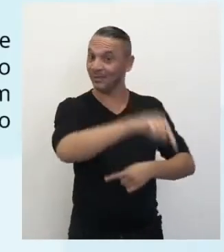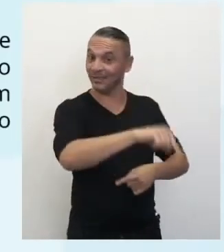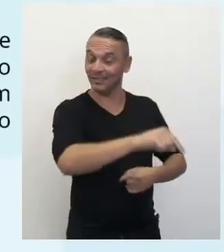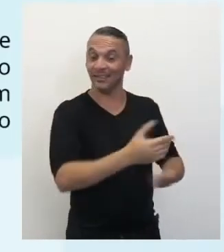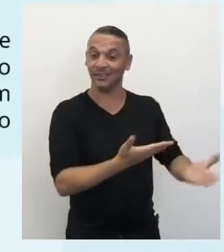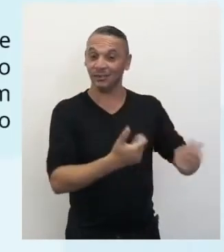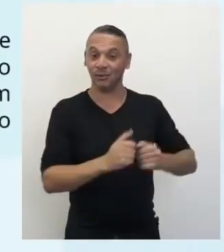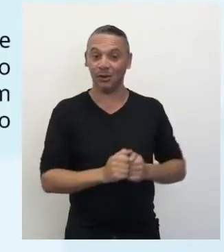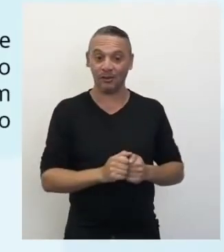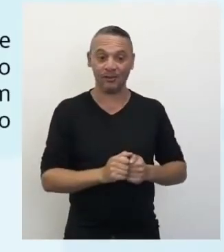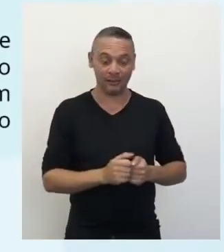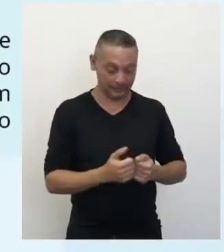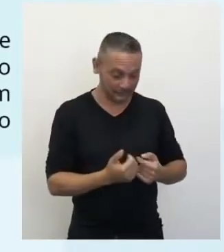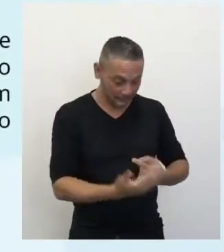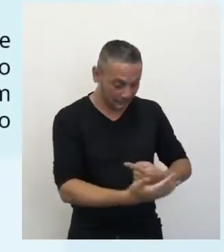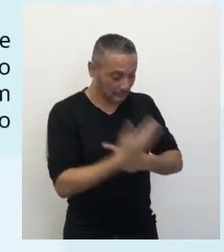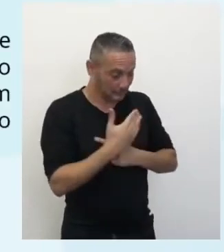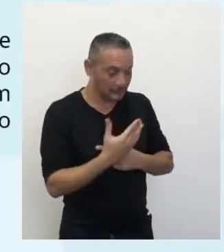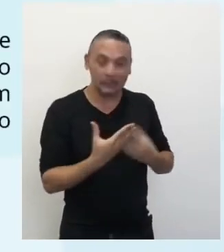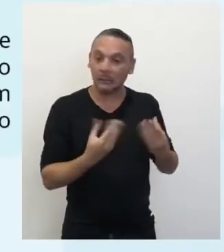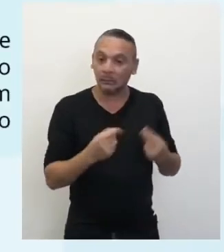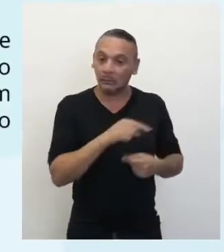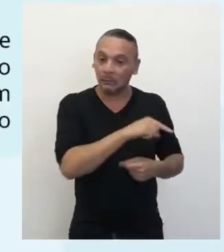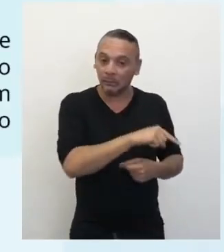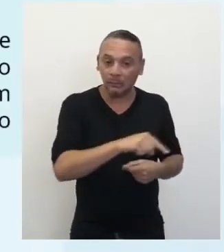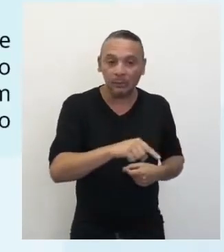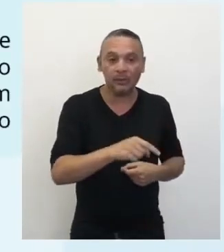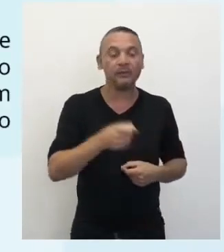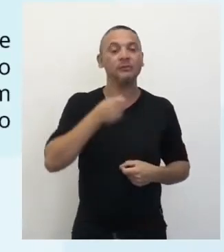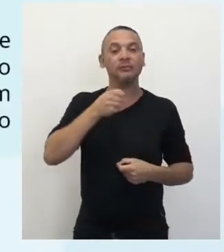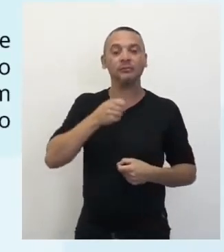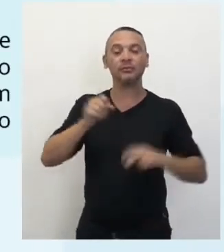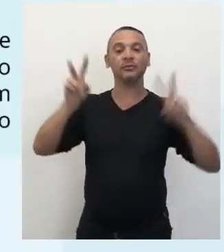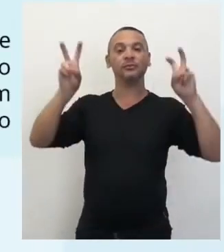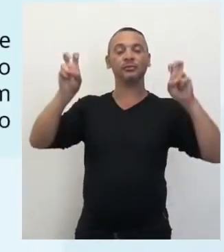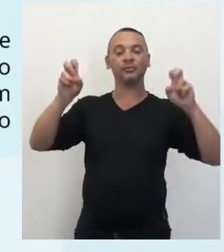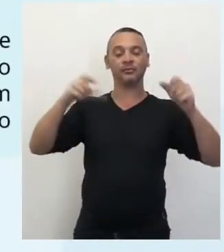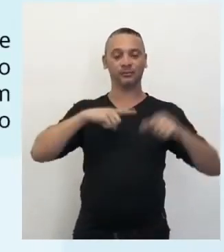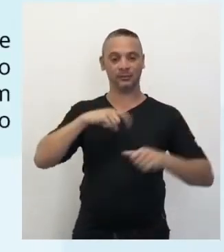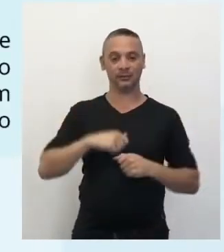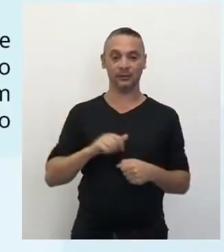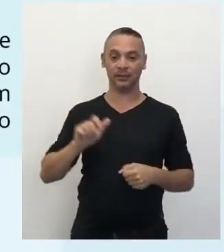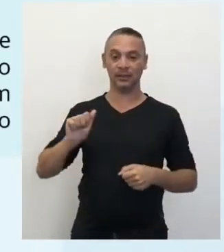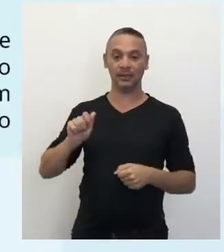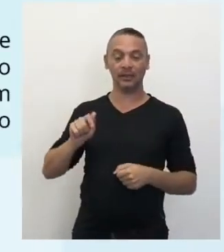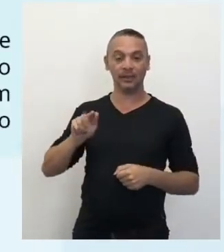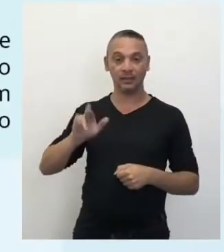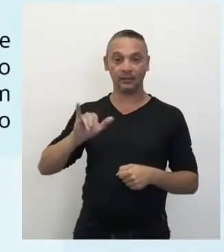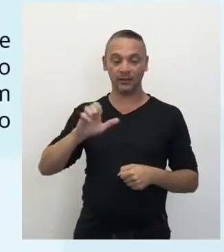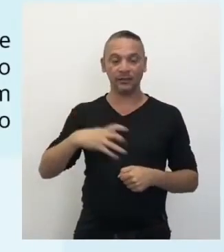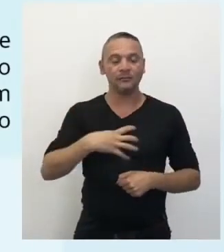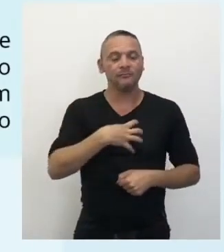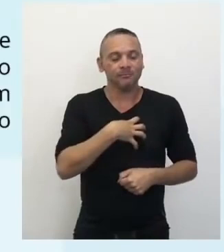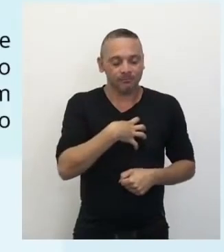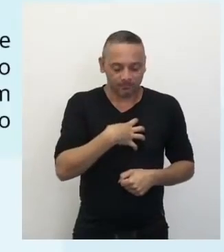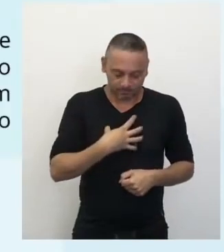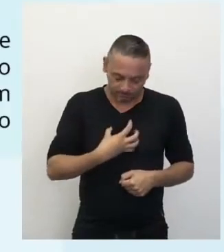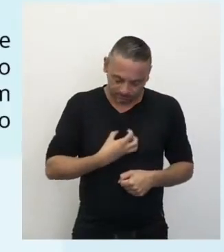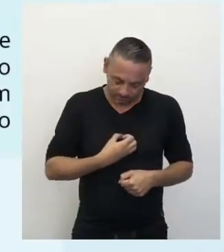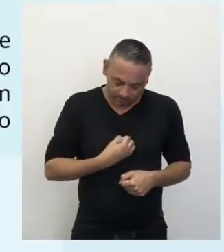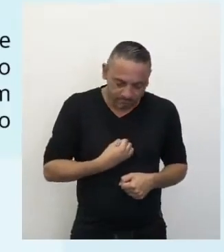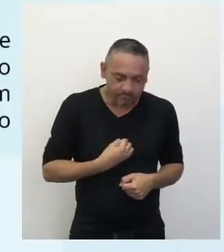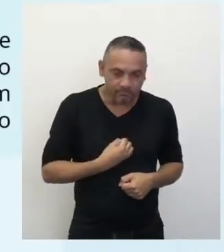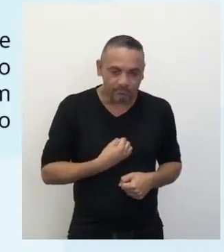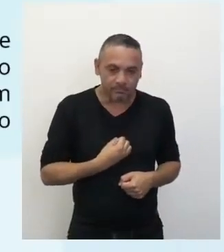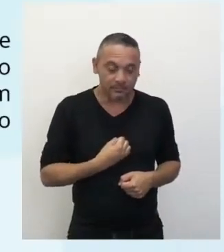tendo recebido muito apoio, segundo reportagens sobre o assunto. Adriel sentiu muito o que aconteceu e recebeu